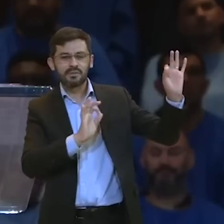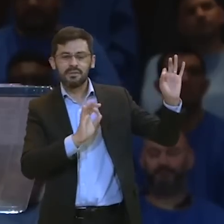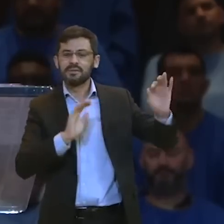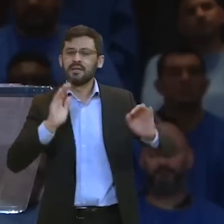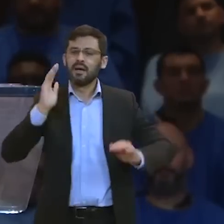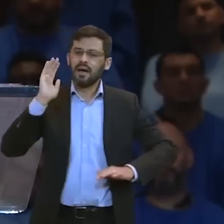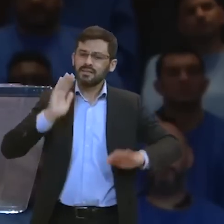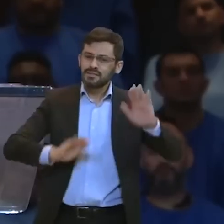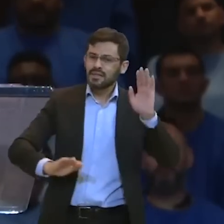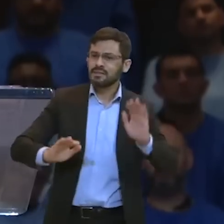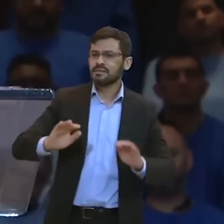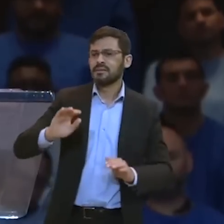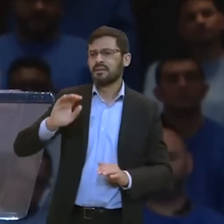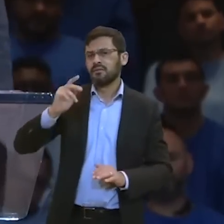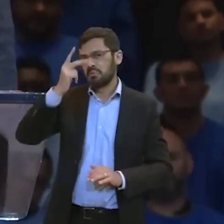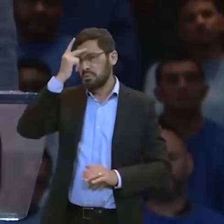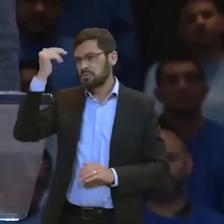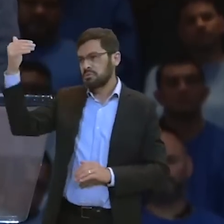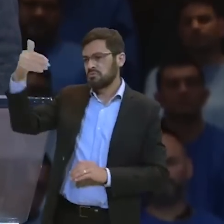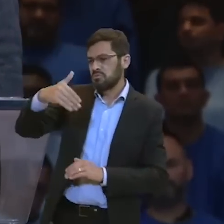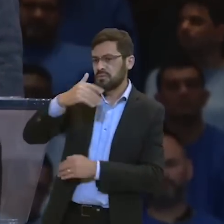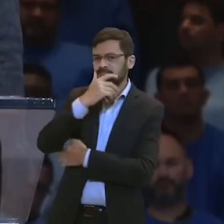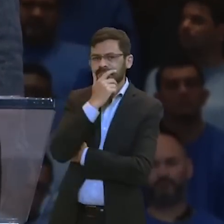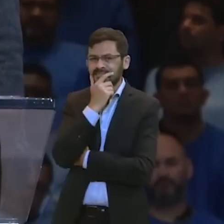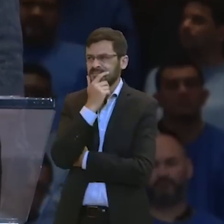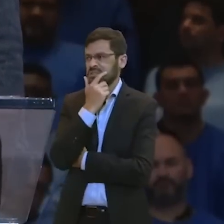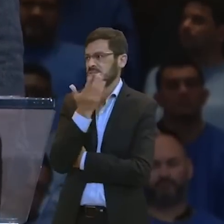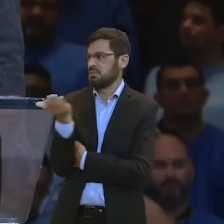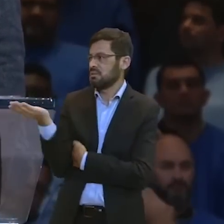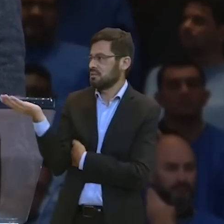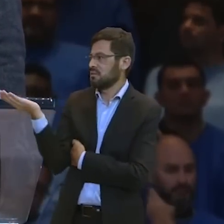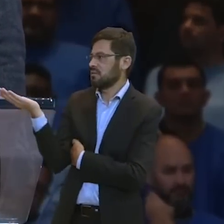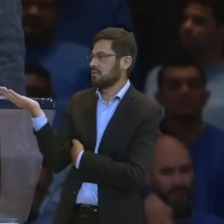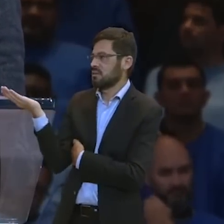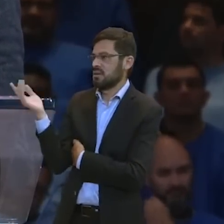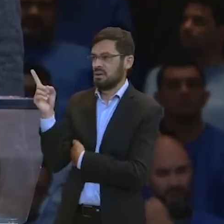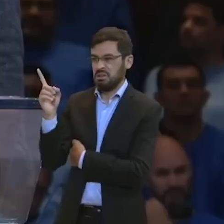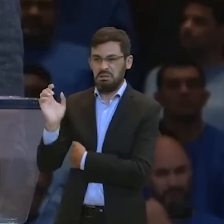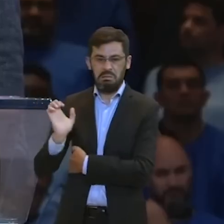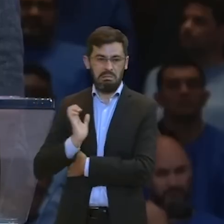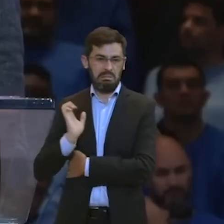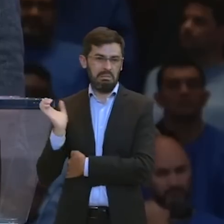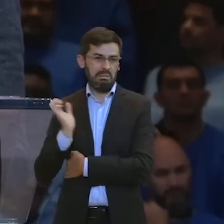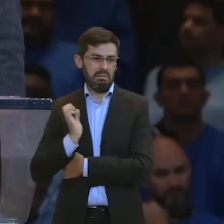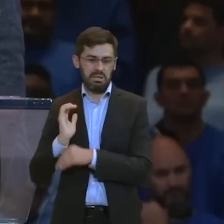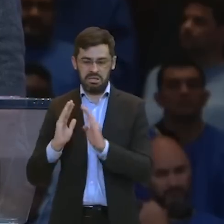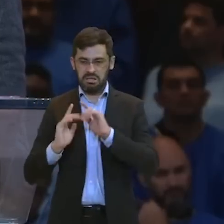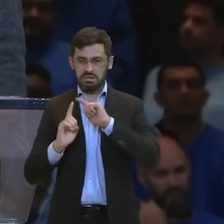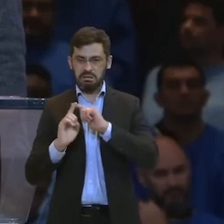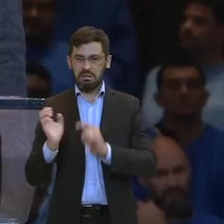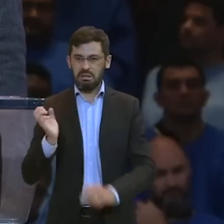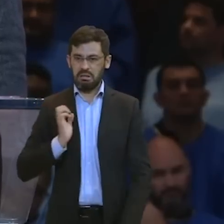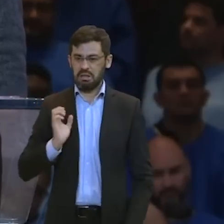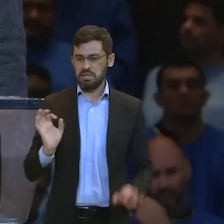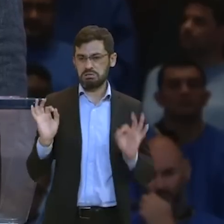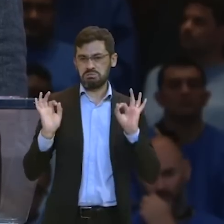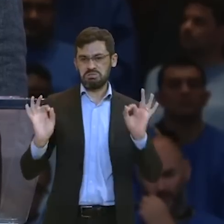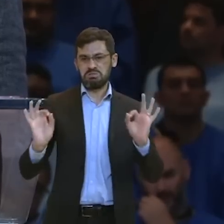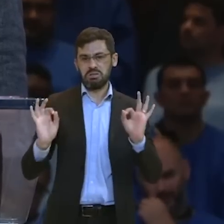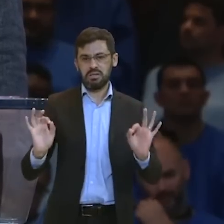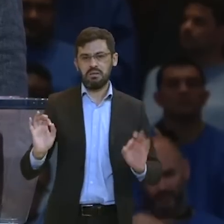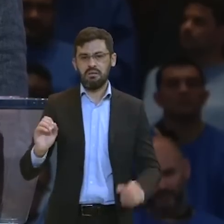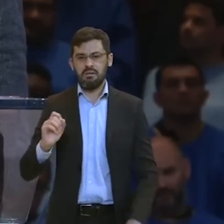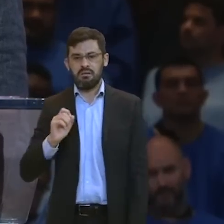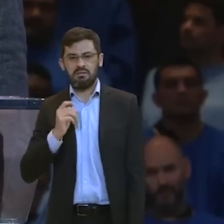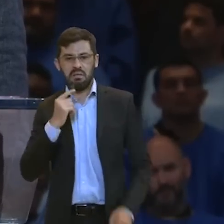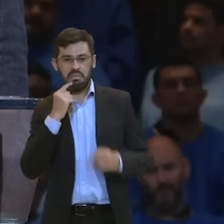Talvez se fosse outra pessoa, viria dizendo: está vendo? Igreja rica, igreja isso, igreja